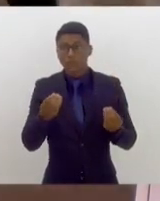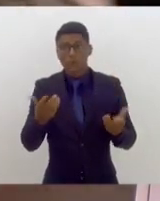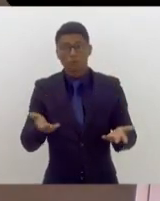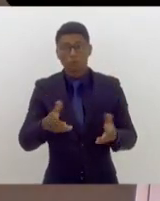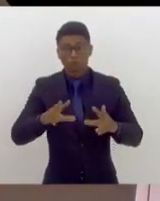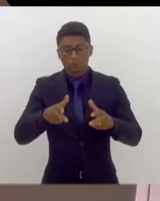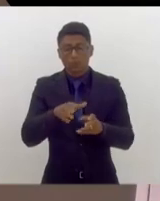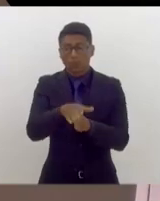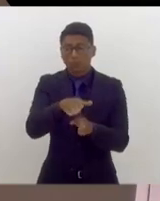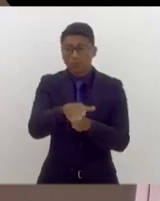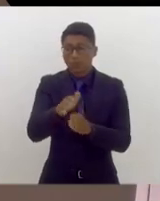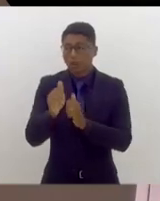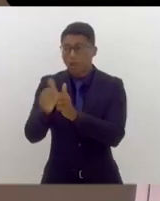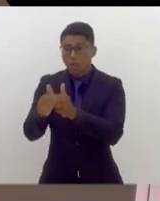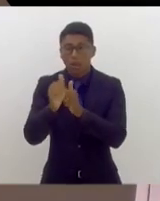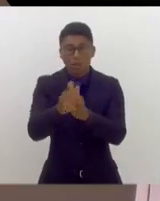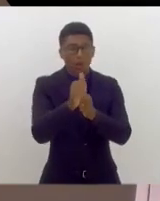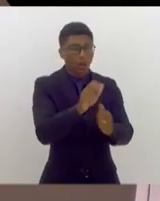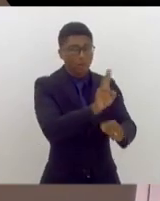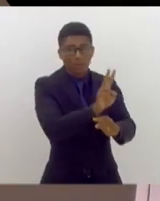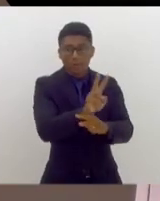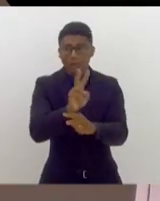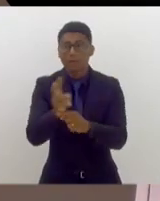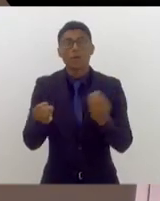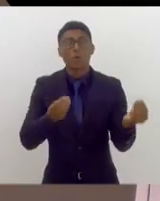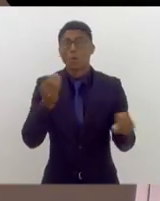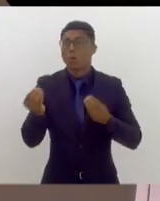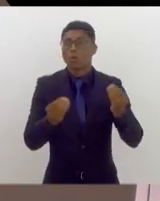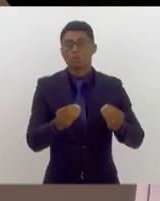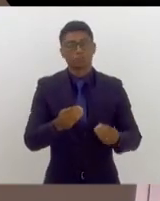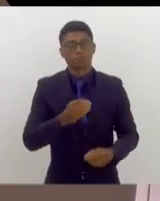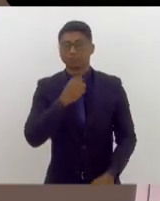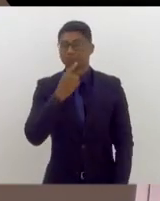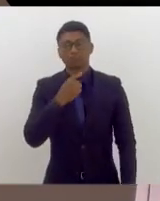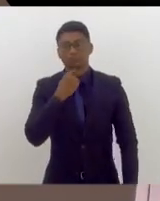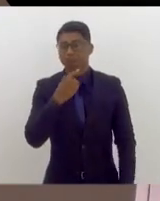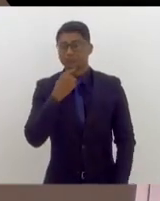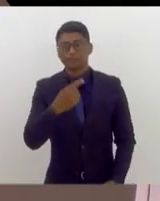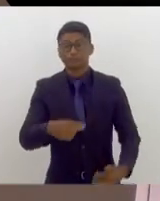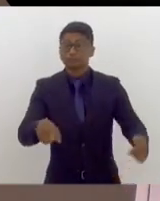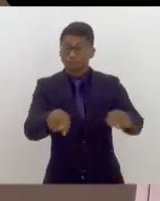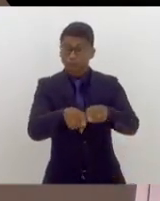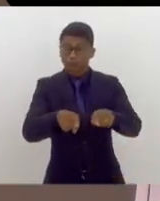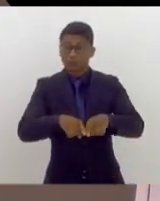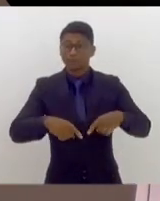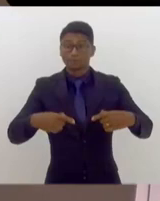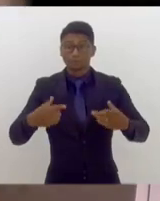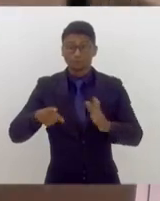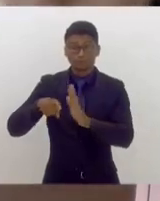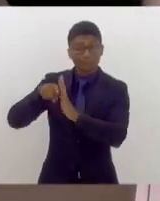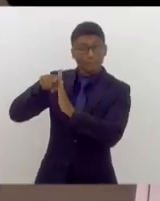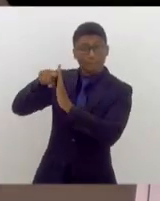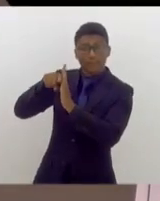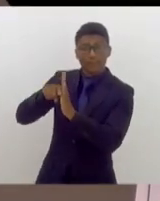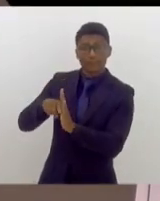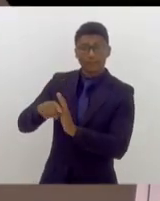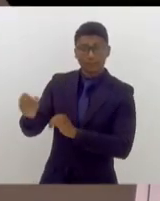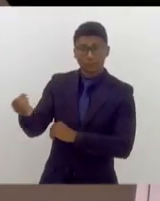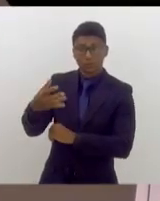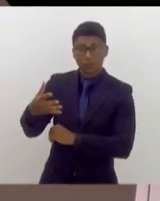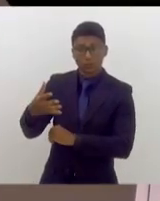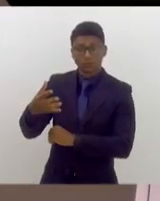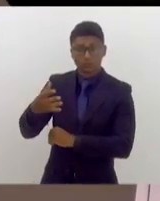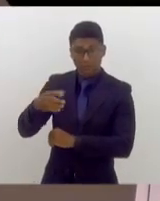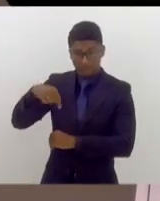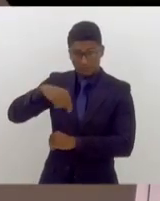deste acompanhamento. Da mesma forma, a inexistência de um novo censo nacional também